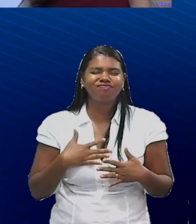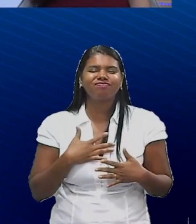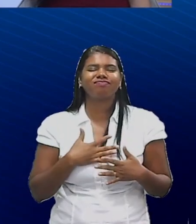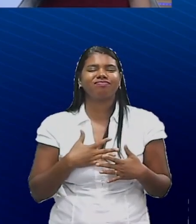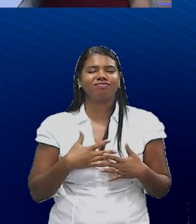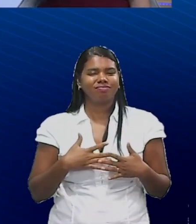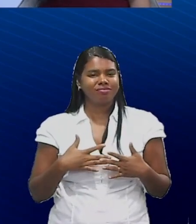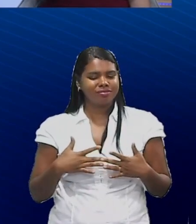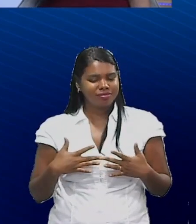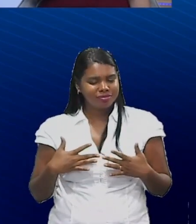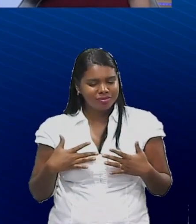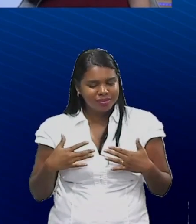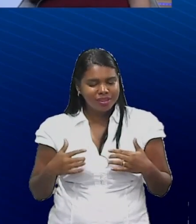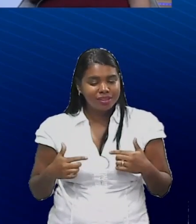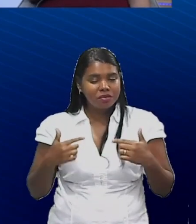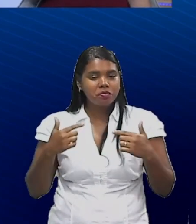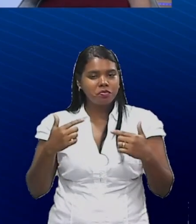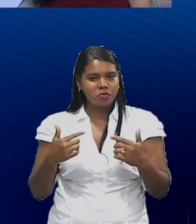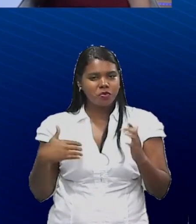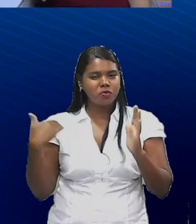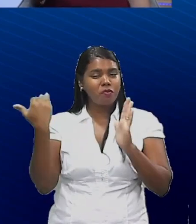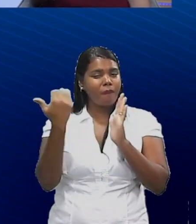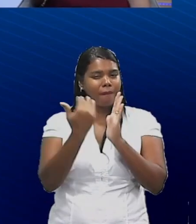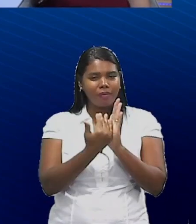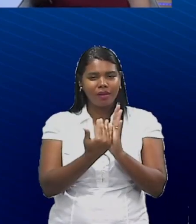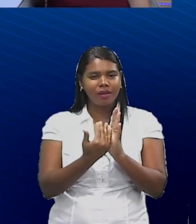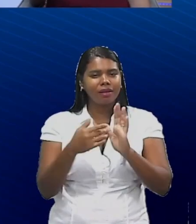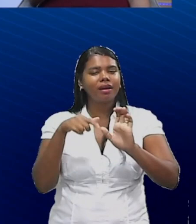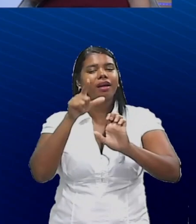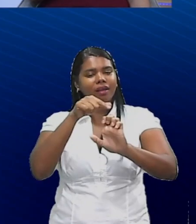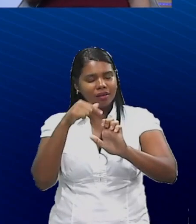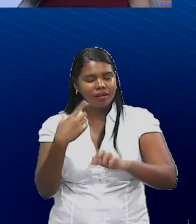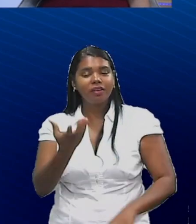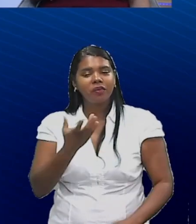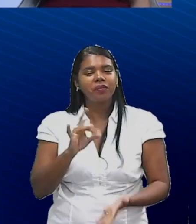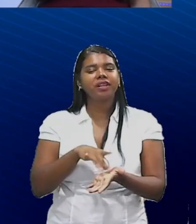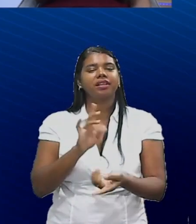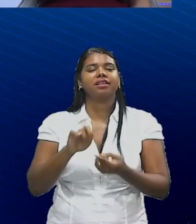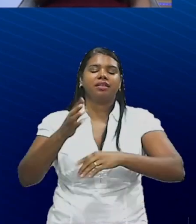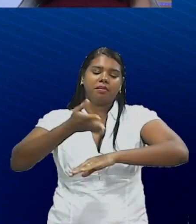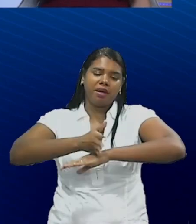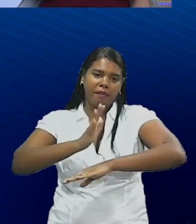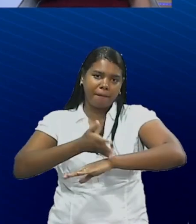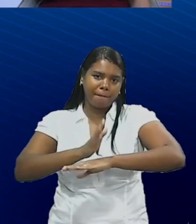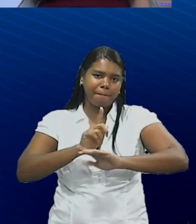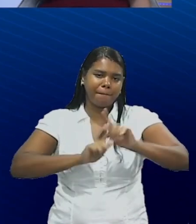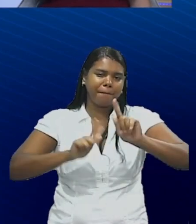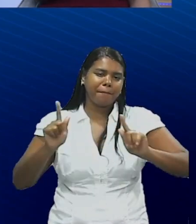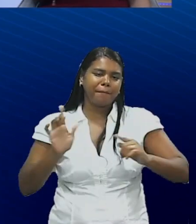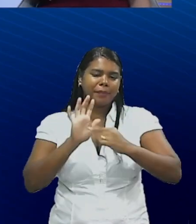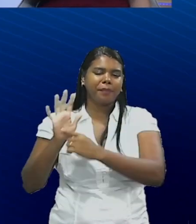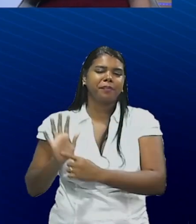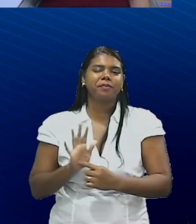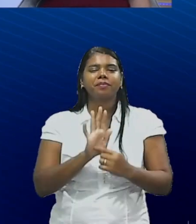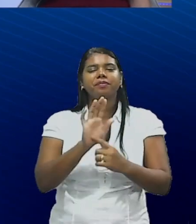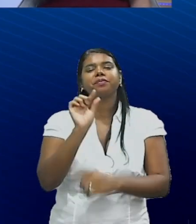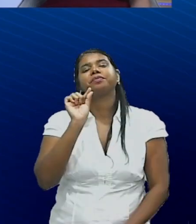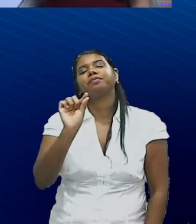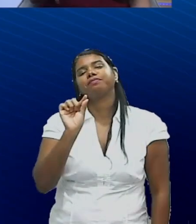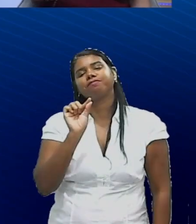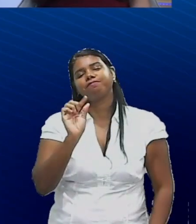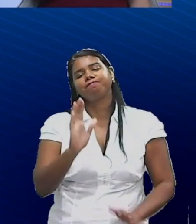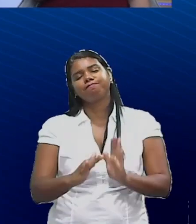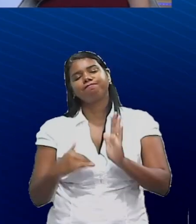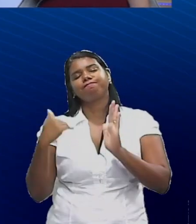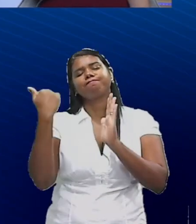entra o quê? Supera as expectativas desse cliente. E é isso que a empresa quer. E é isso que a prática da qualidade ela prima pela o quê? A